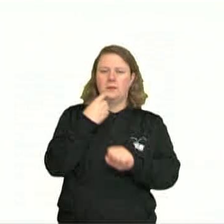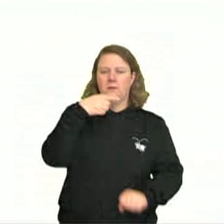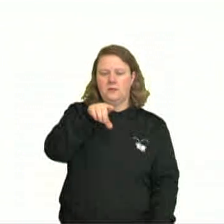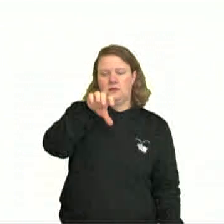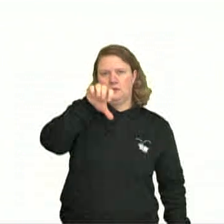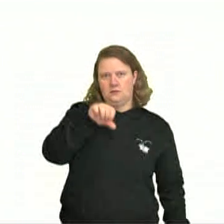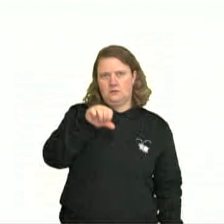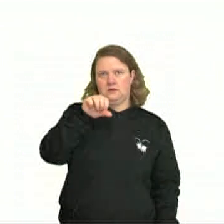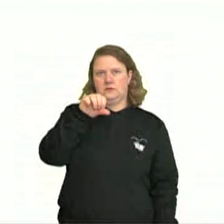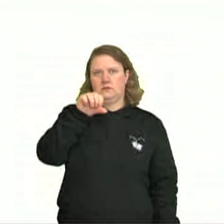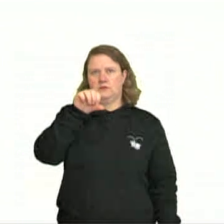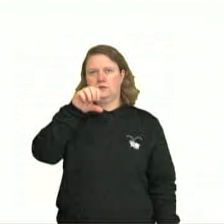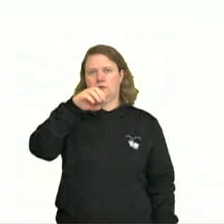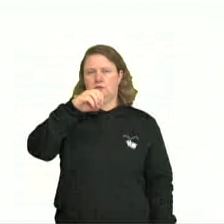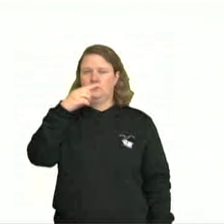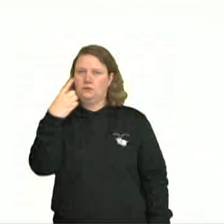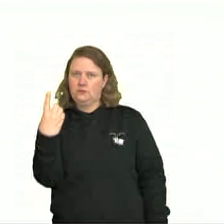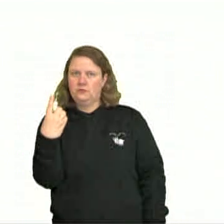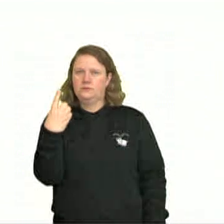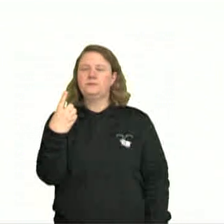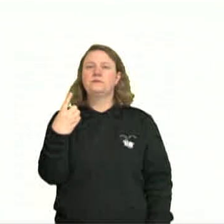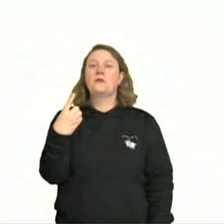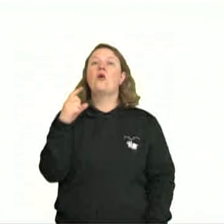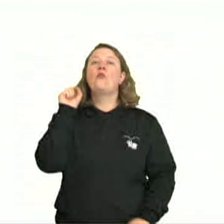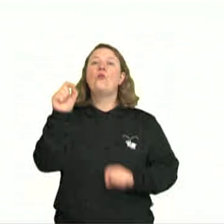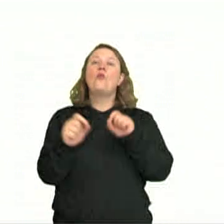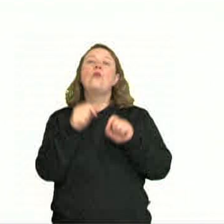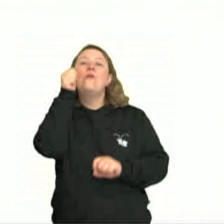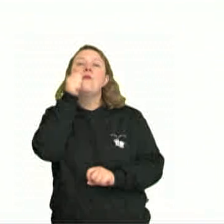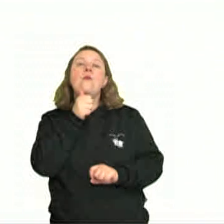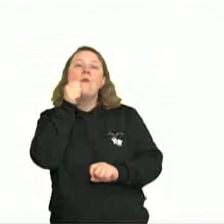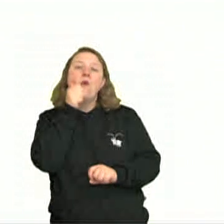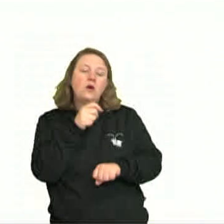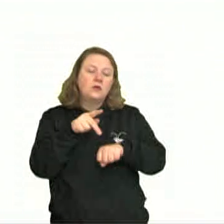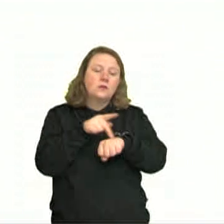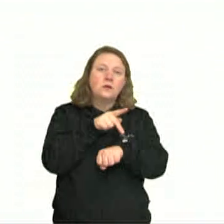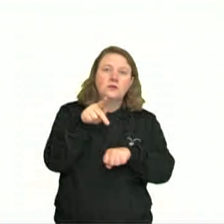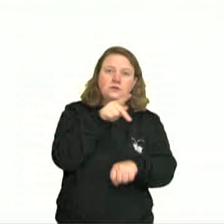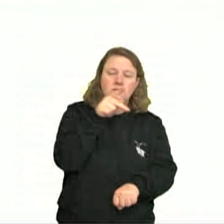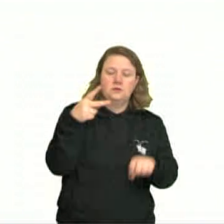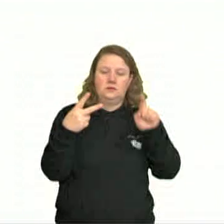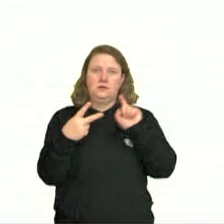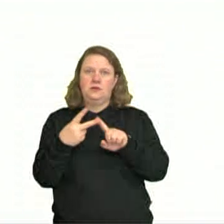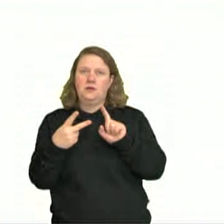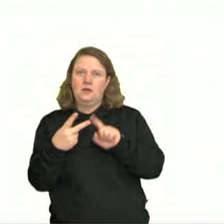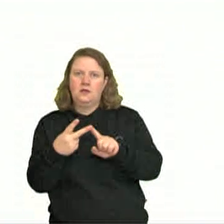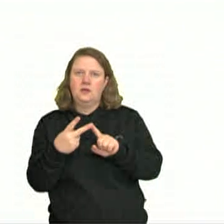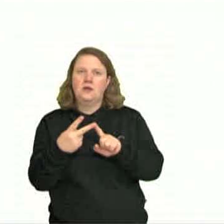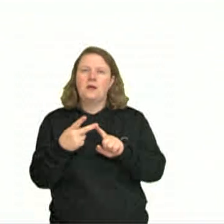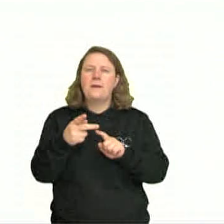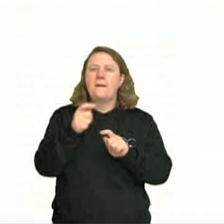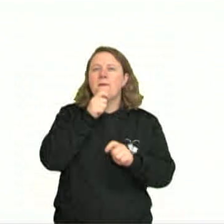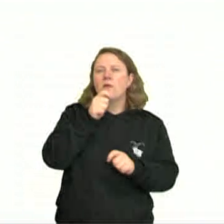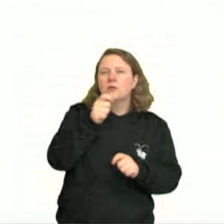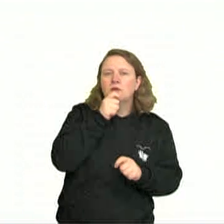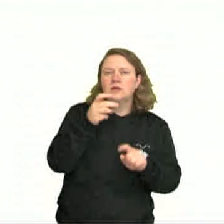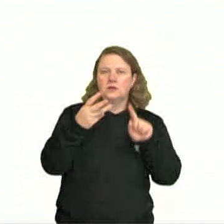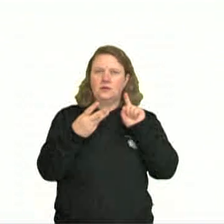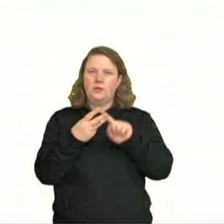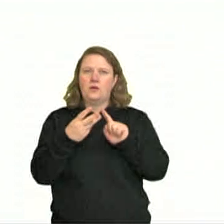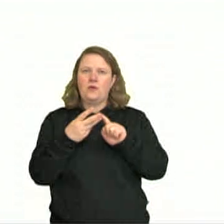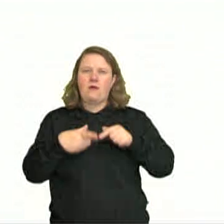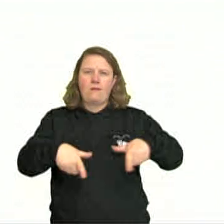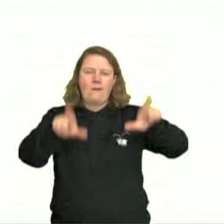1901-1964, foi uma poetisa, professora, jornalista e pintora brasileira. Foi a